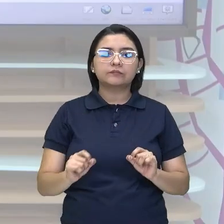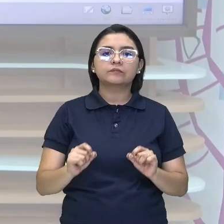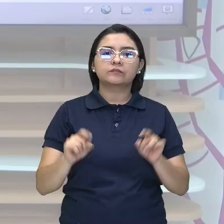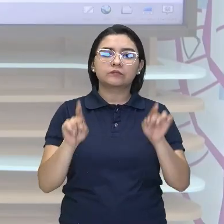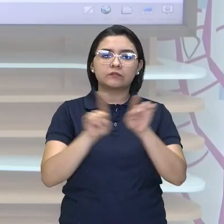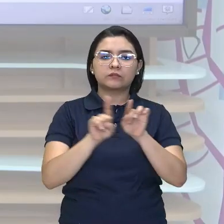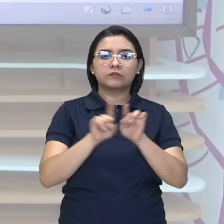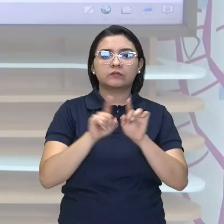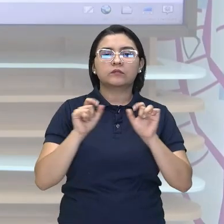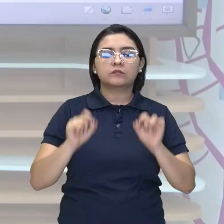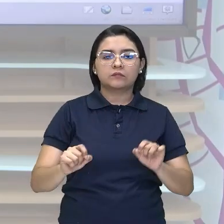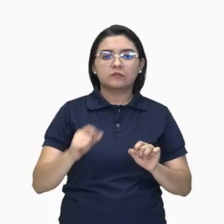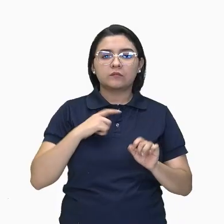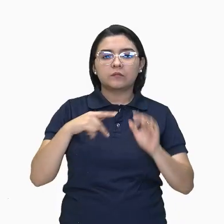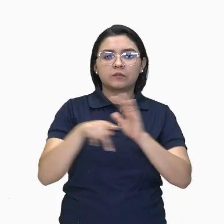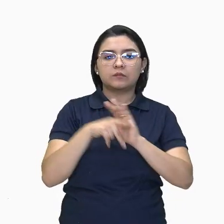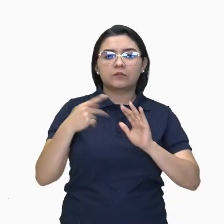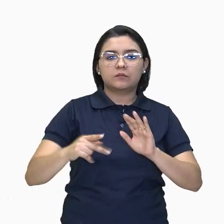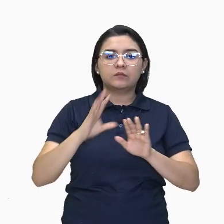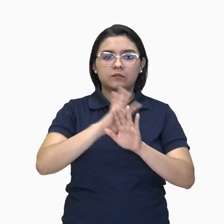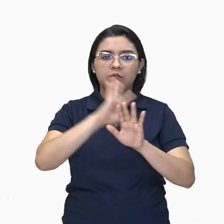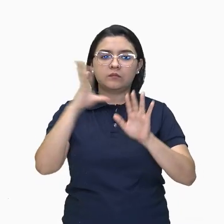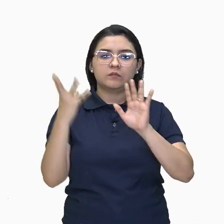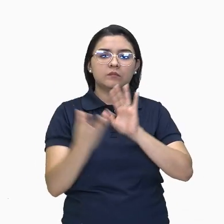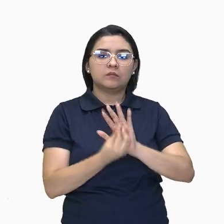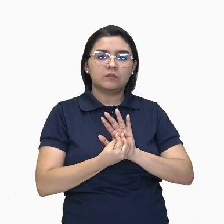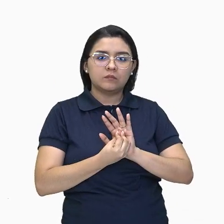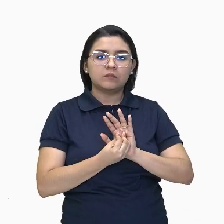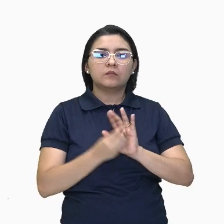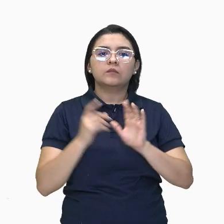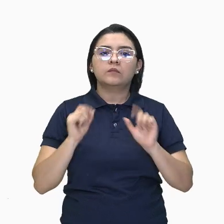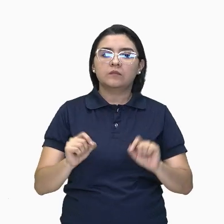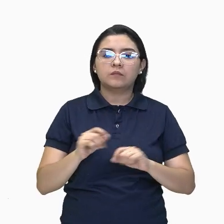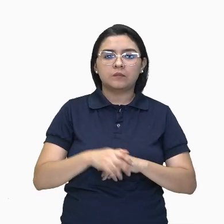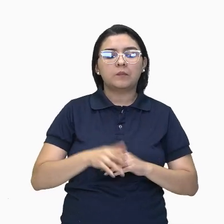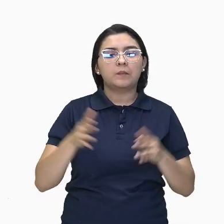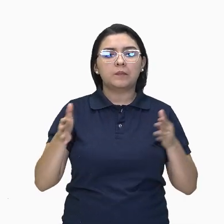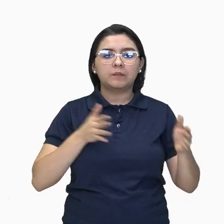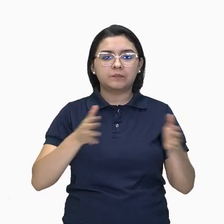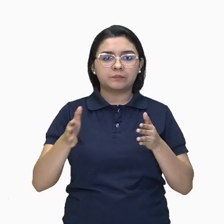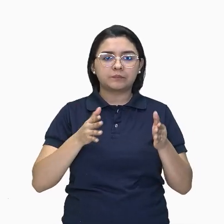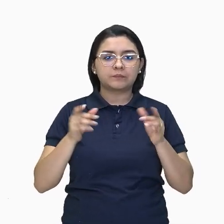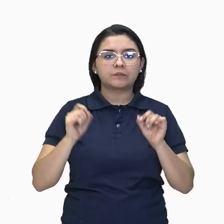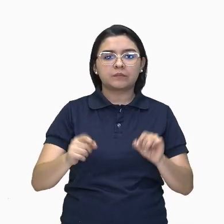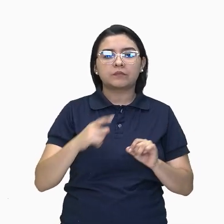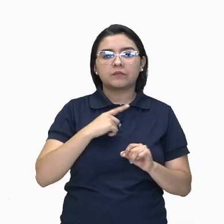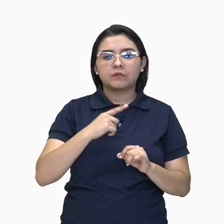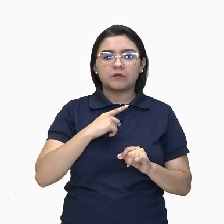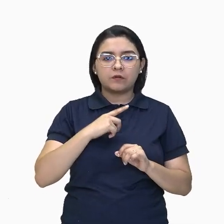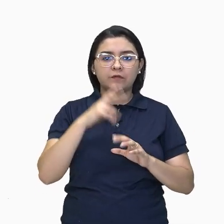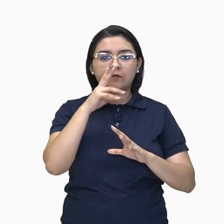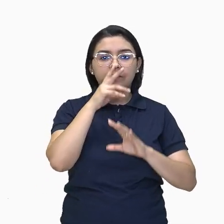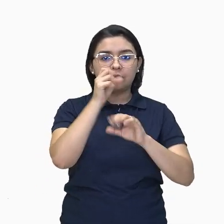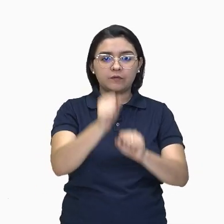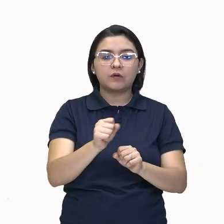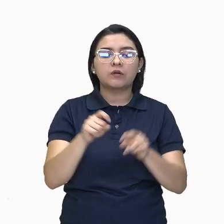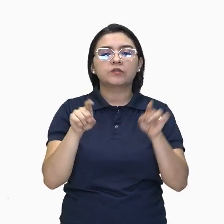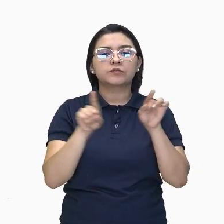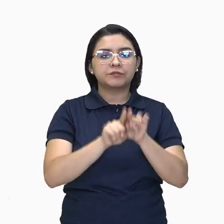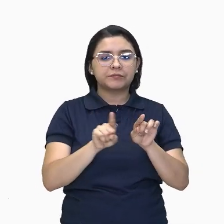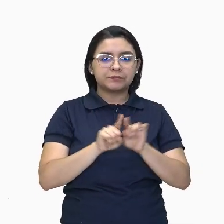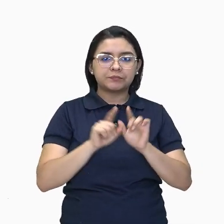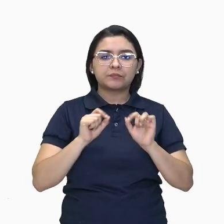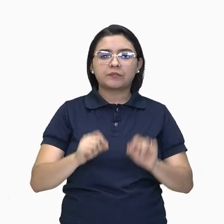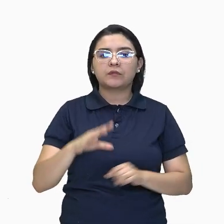né, na região amazônica. Nós temos aí o período de forte atividade convectiva,